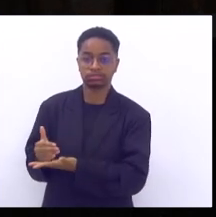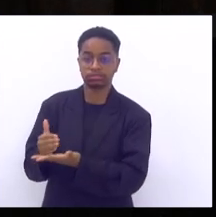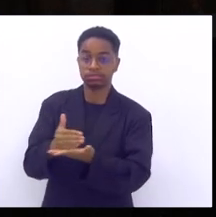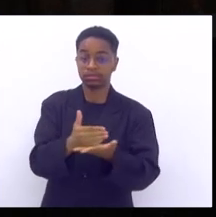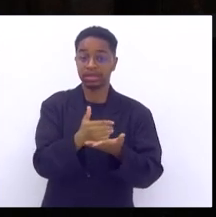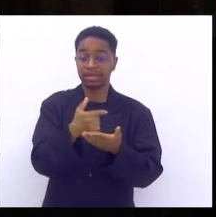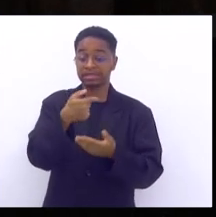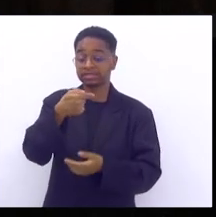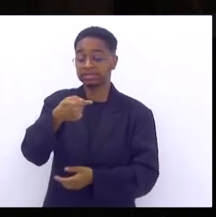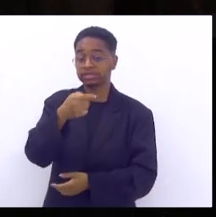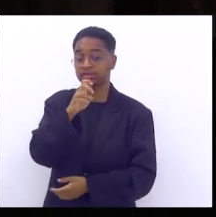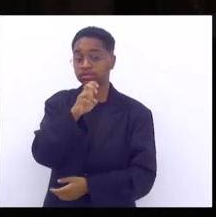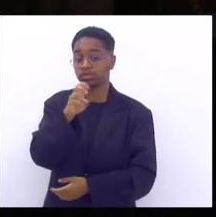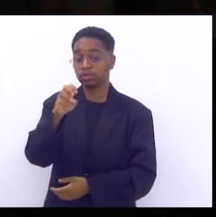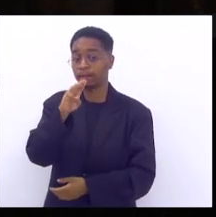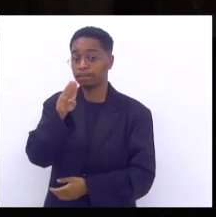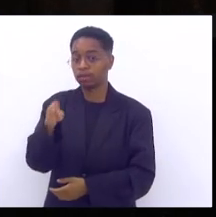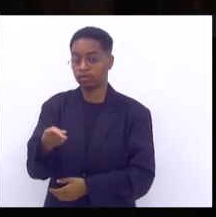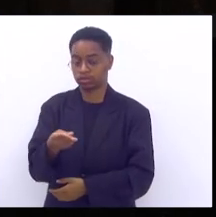755 milhões.